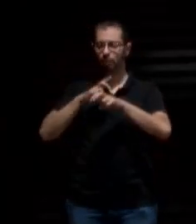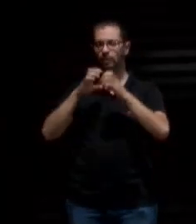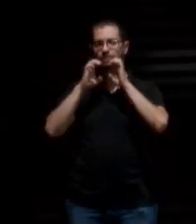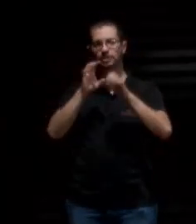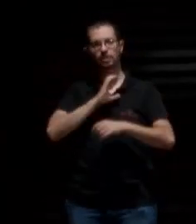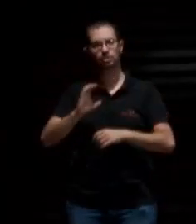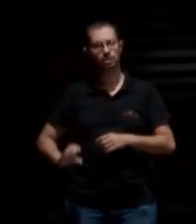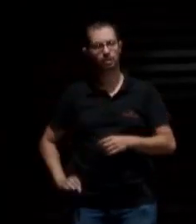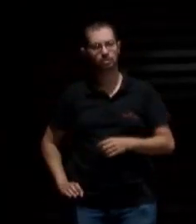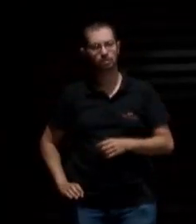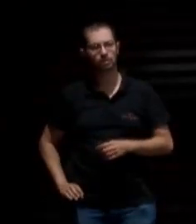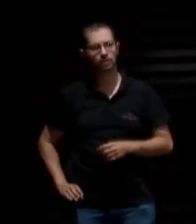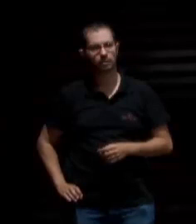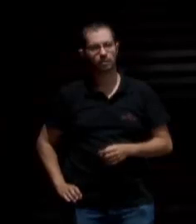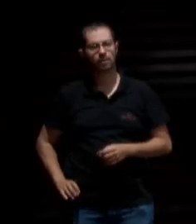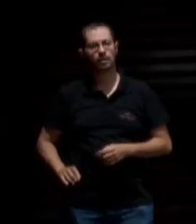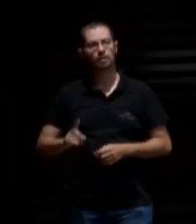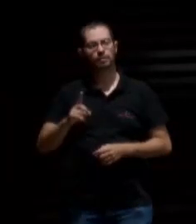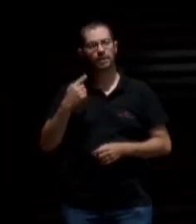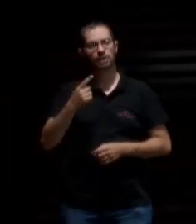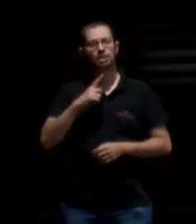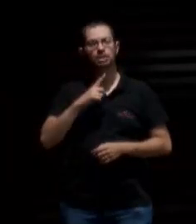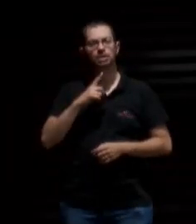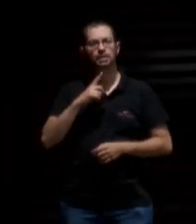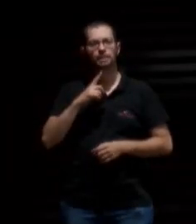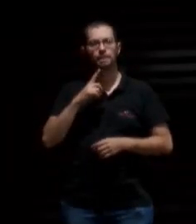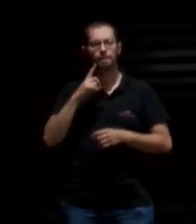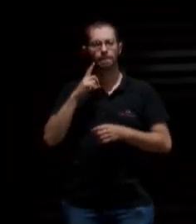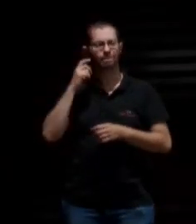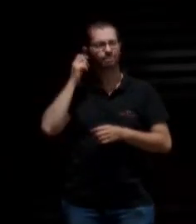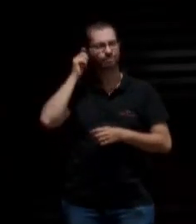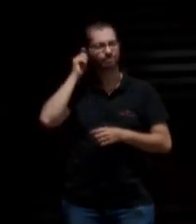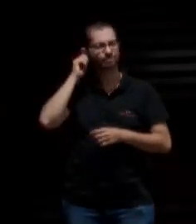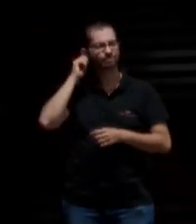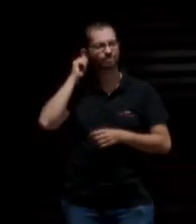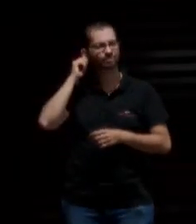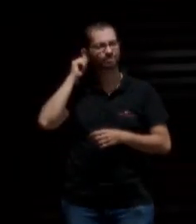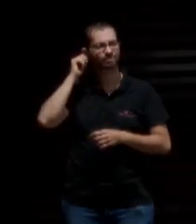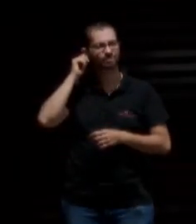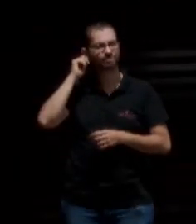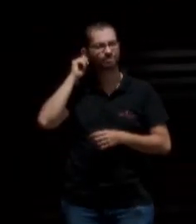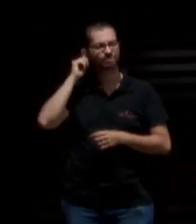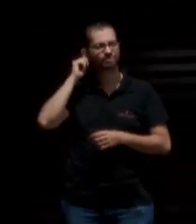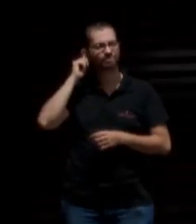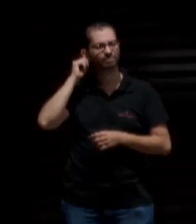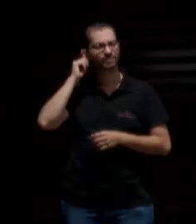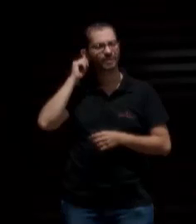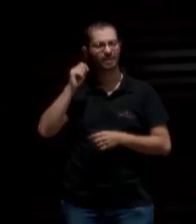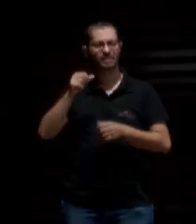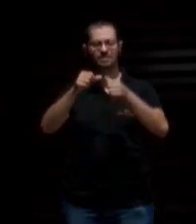ausente, ouça no tocante a vós outros, que estáis firmes em um só Espírito, como uma só